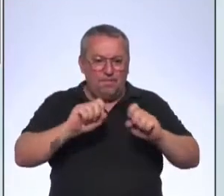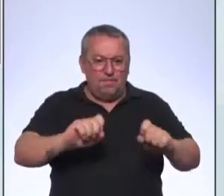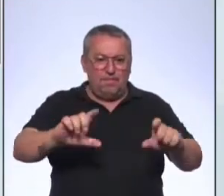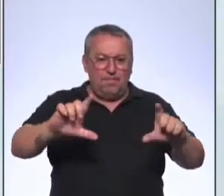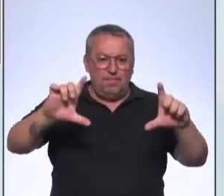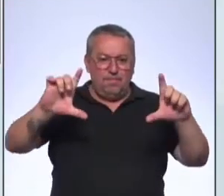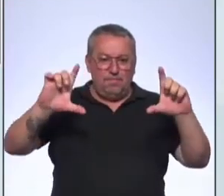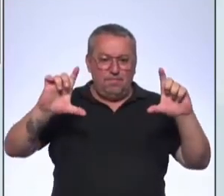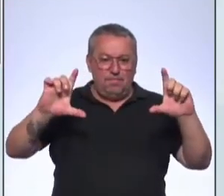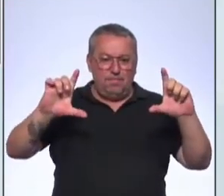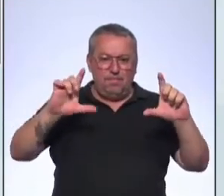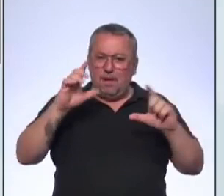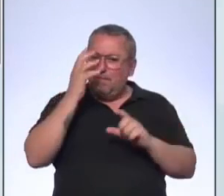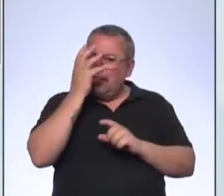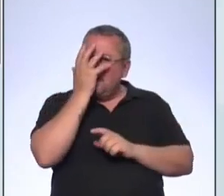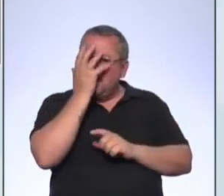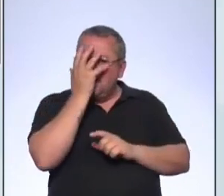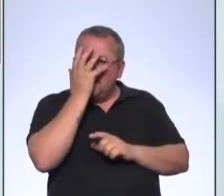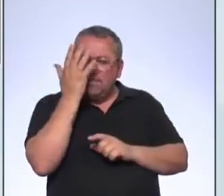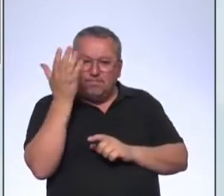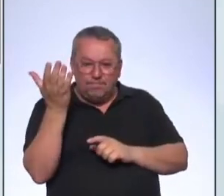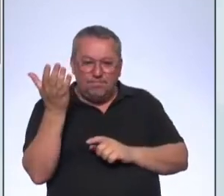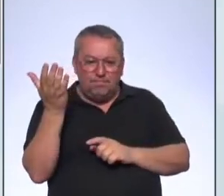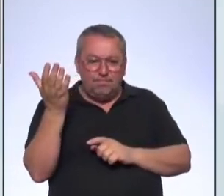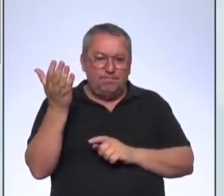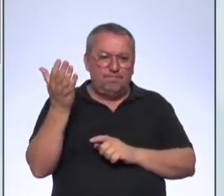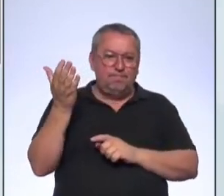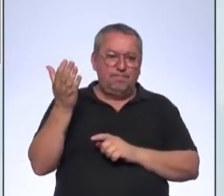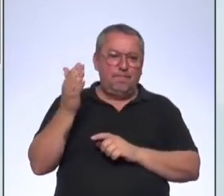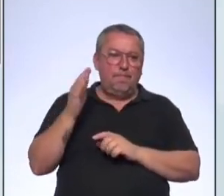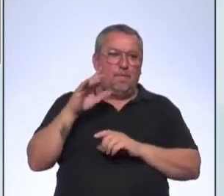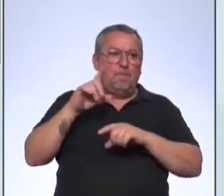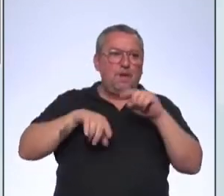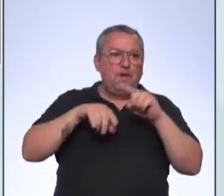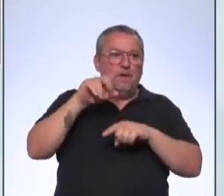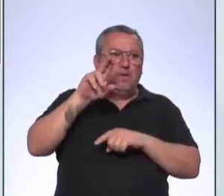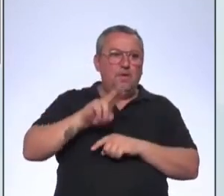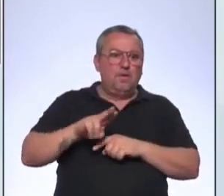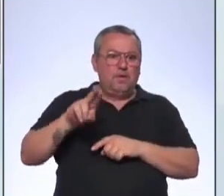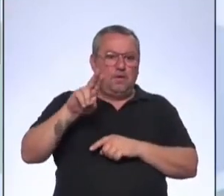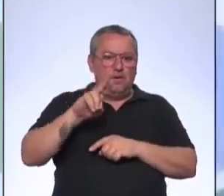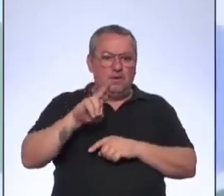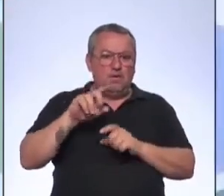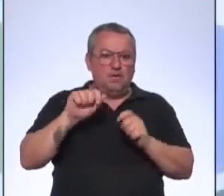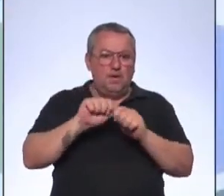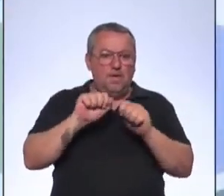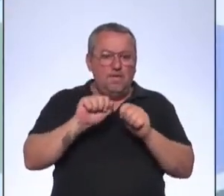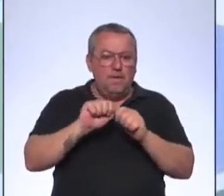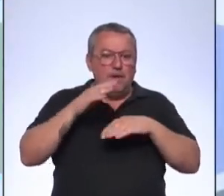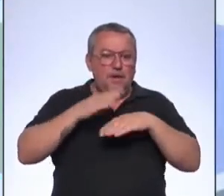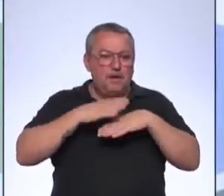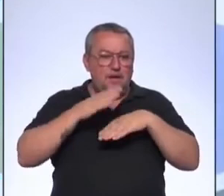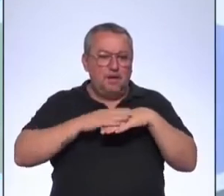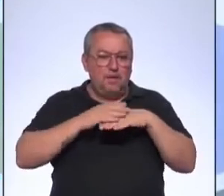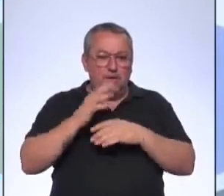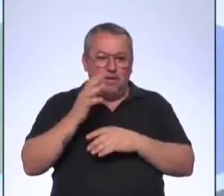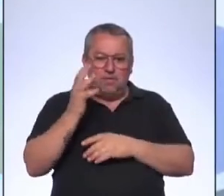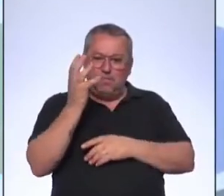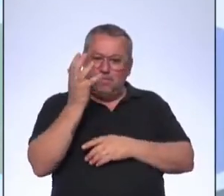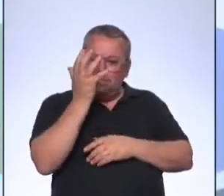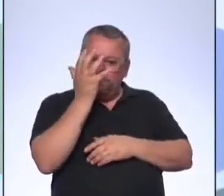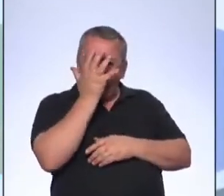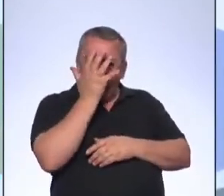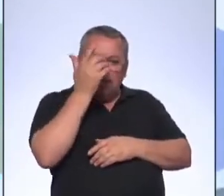criar as máscaras, ok? Os materiais utilizados na fabricação das máscaras. E a